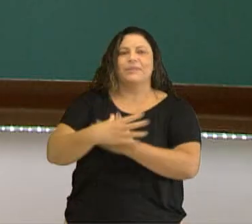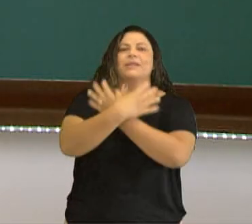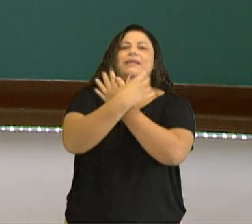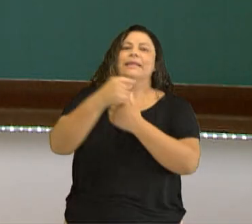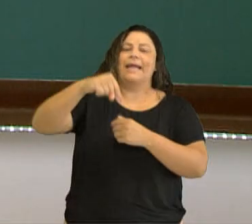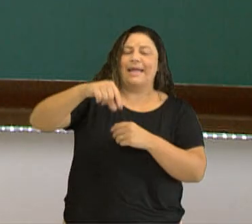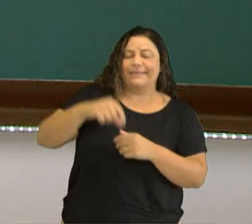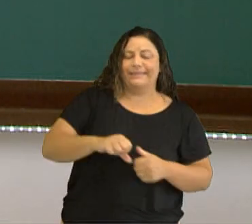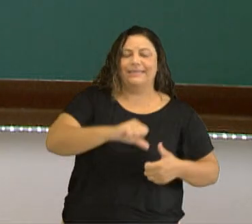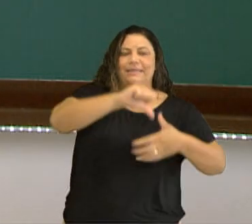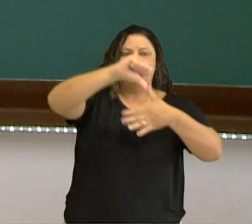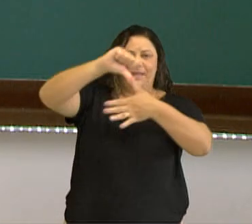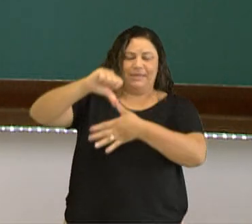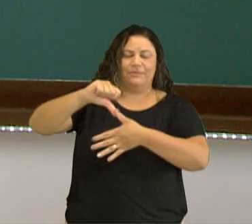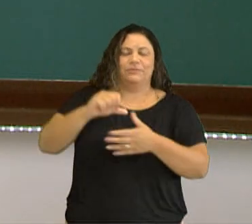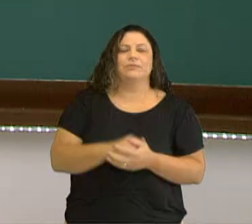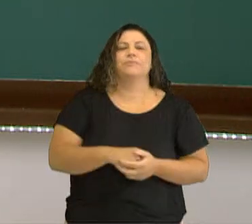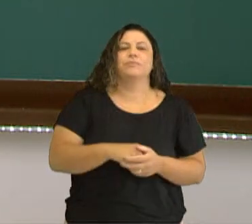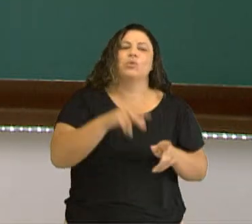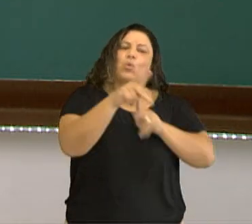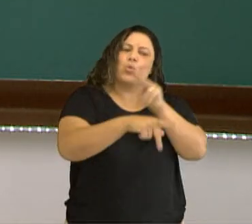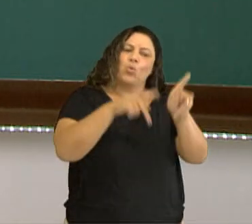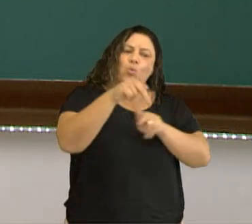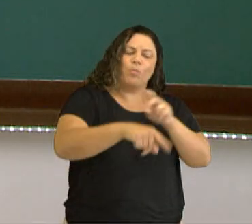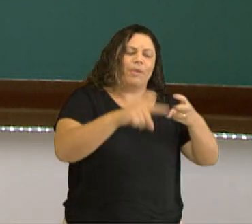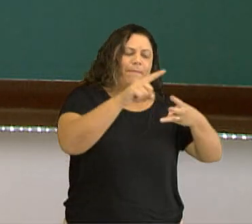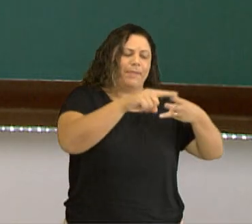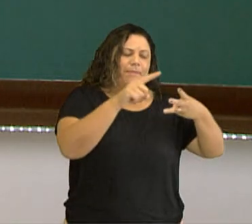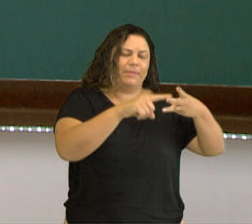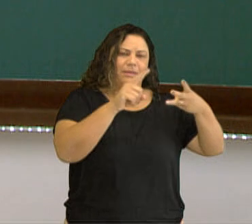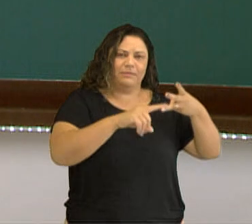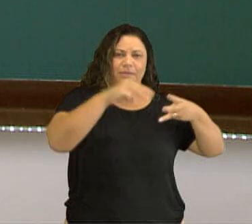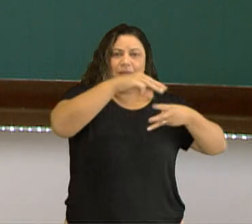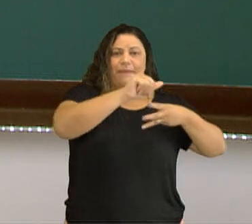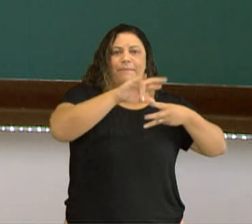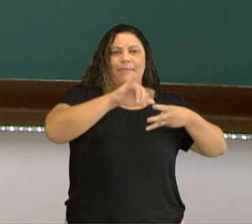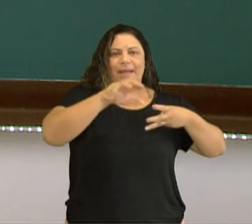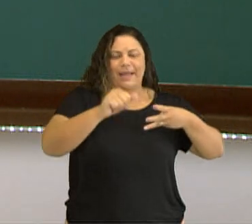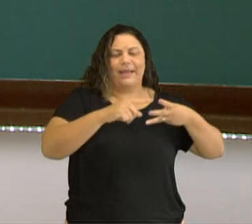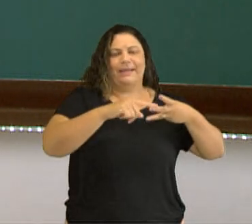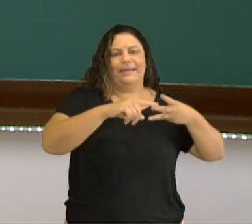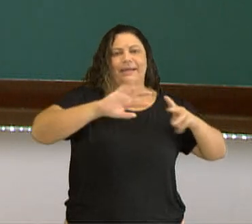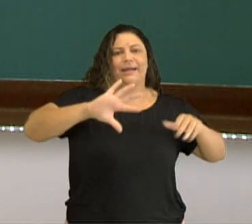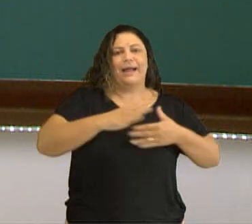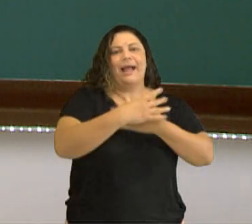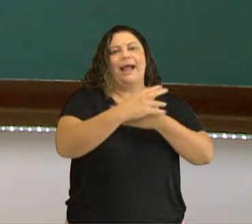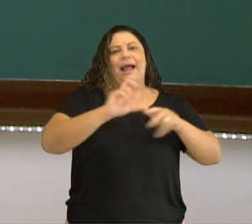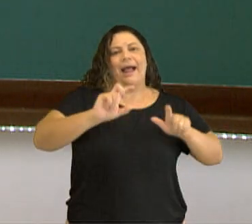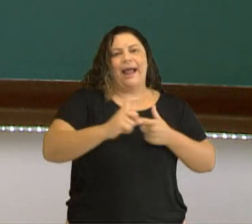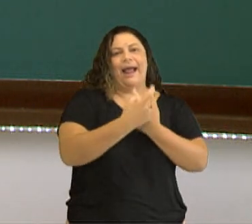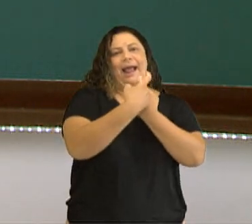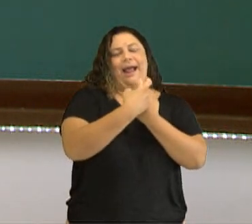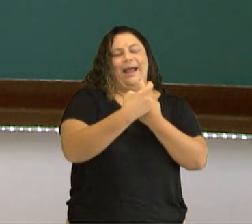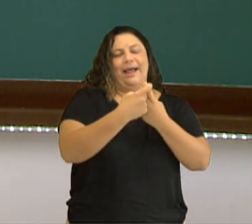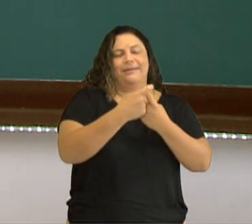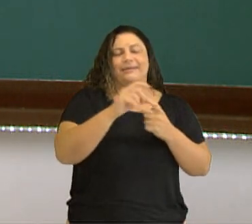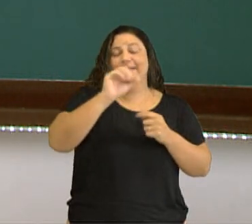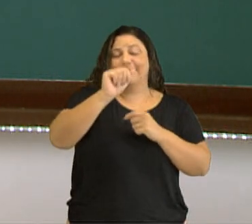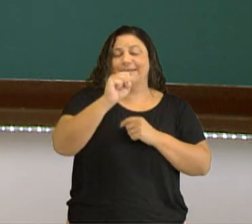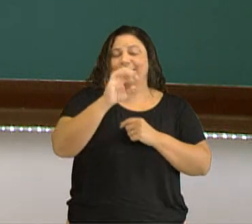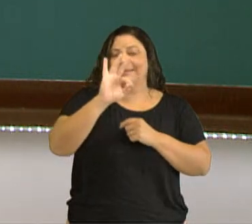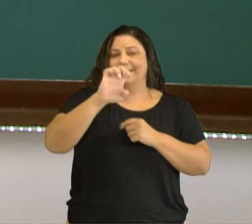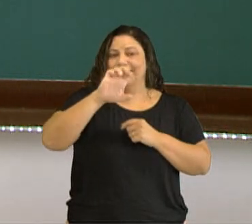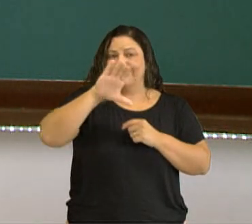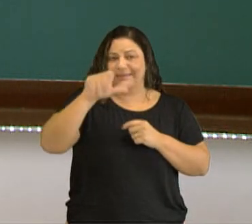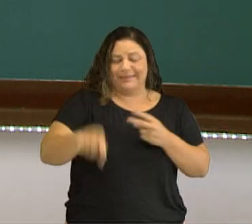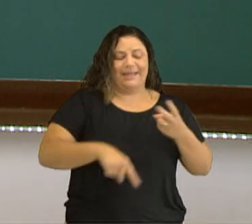povos maias, os povos astecas e os povos incas, que a gente deu uma olhadinha na cultura, na religião, né? Povo Inca aqui na América